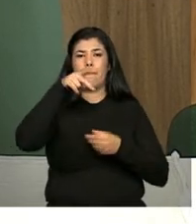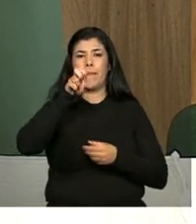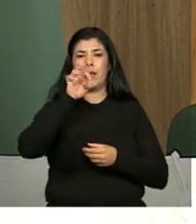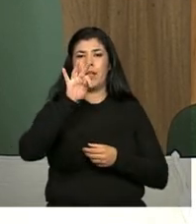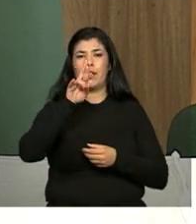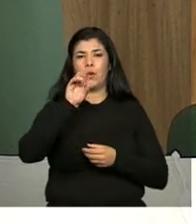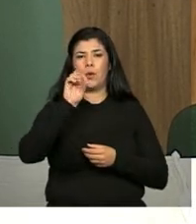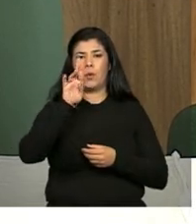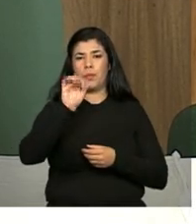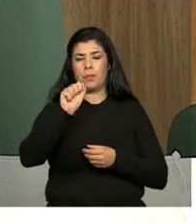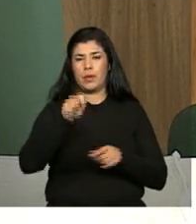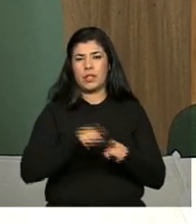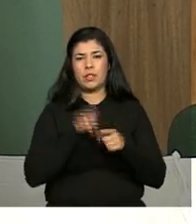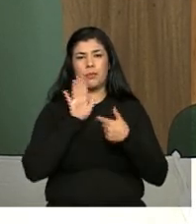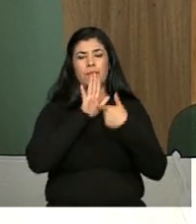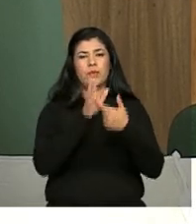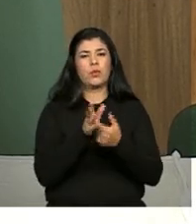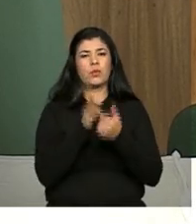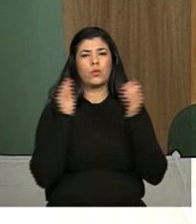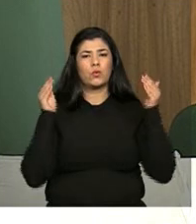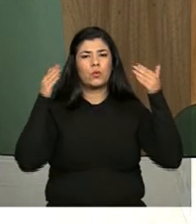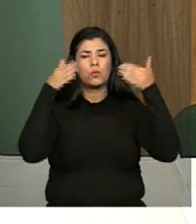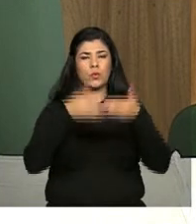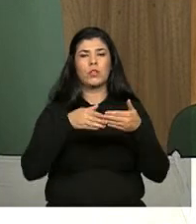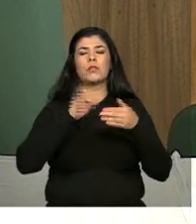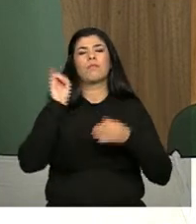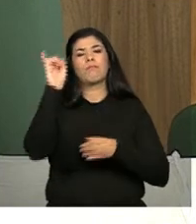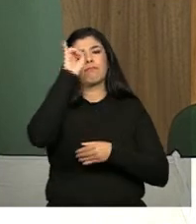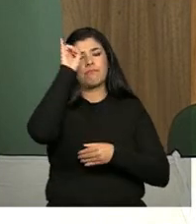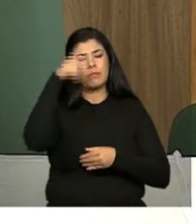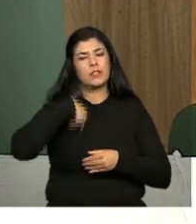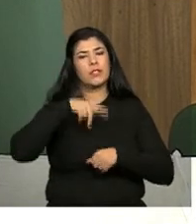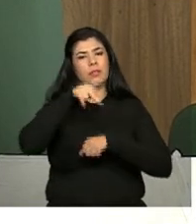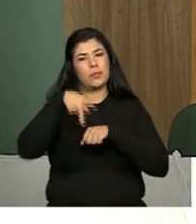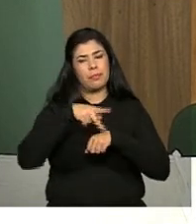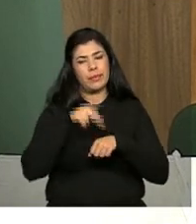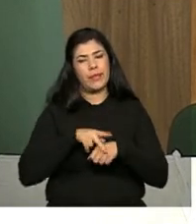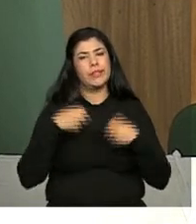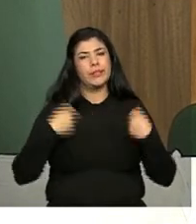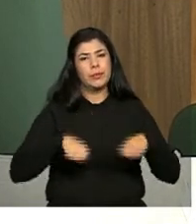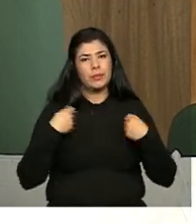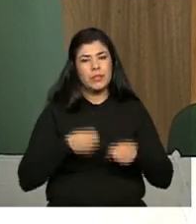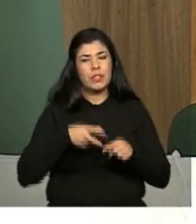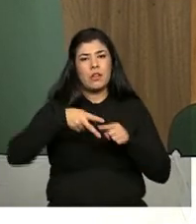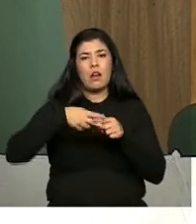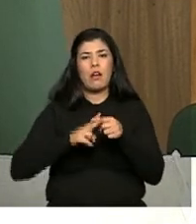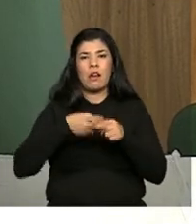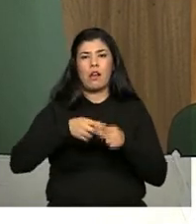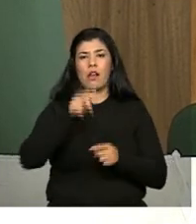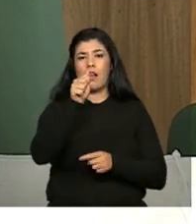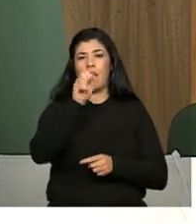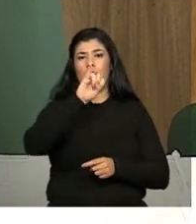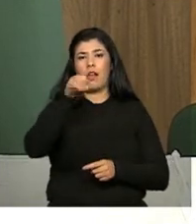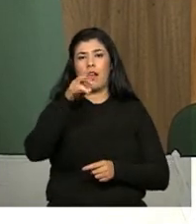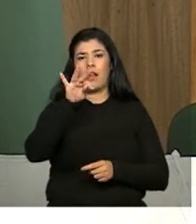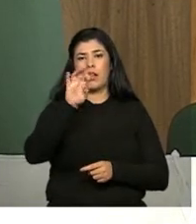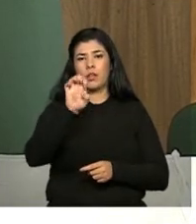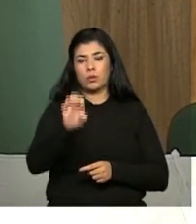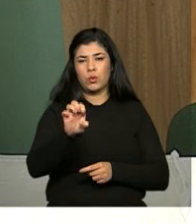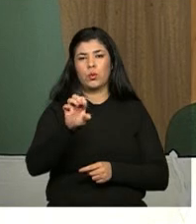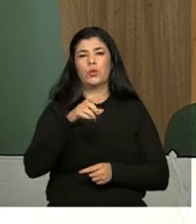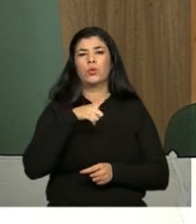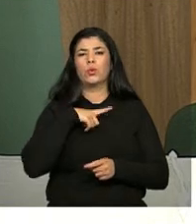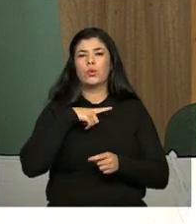central do Brasil a estabilidade da dívida pública é um ajuste fiscal pois o fim da importância do congresso nacional que nunca